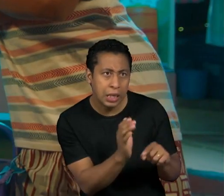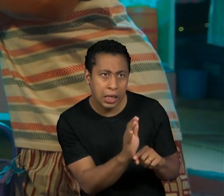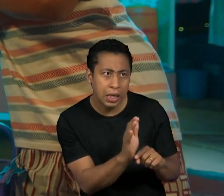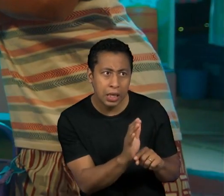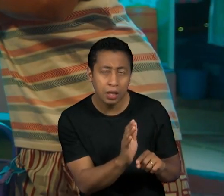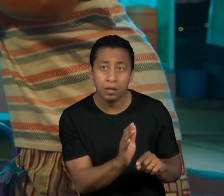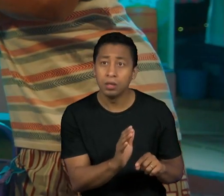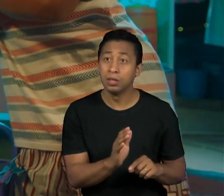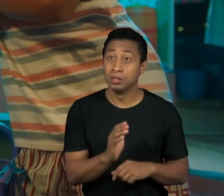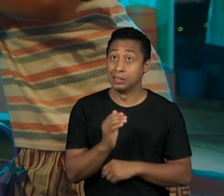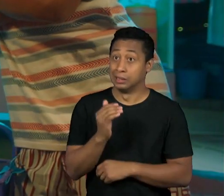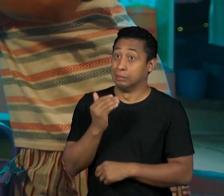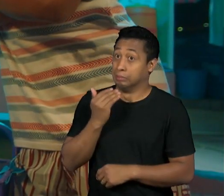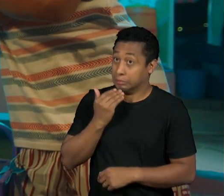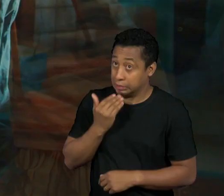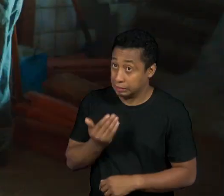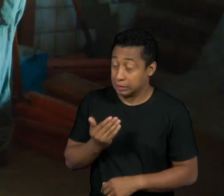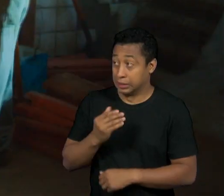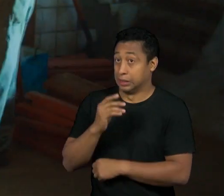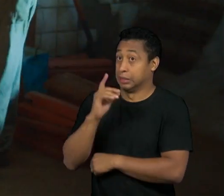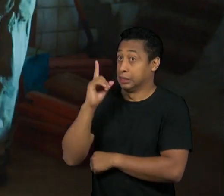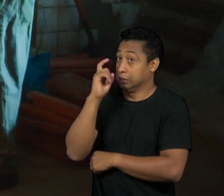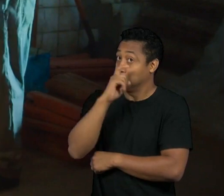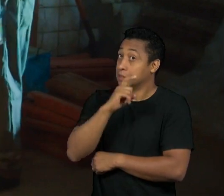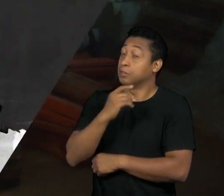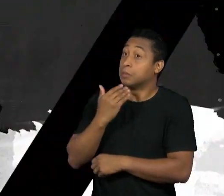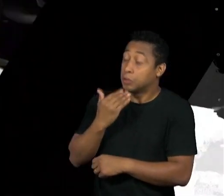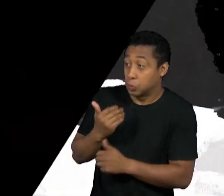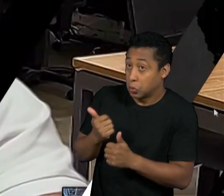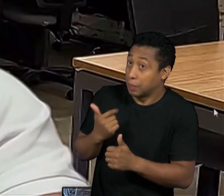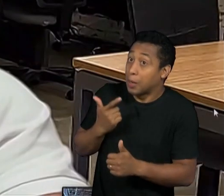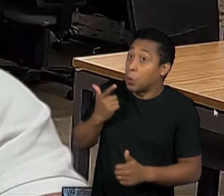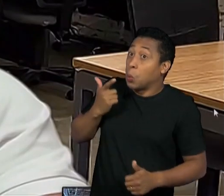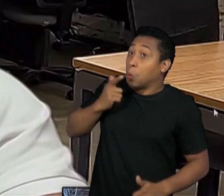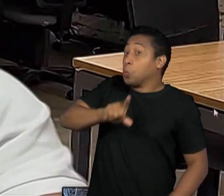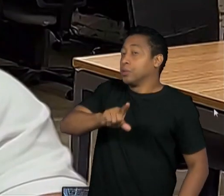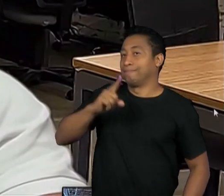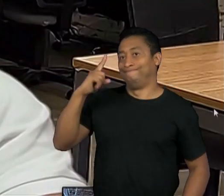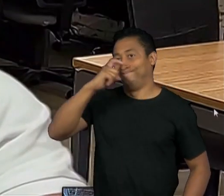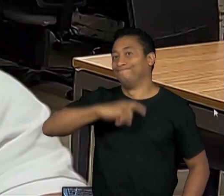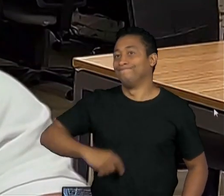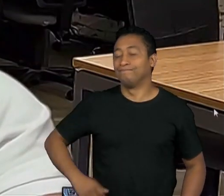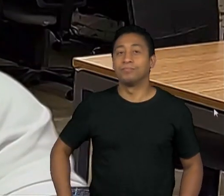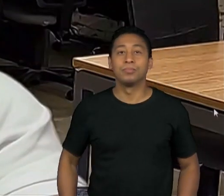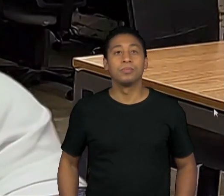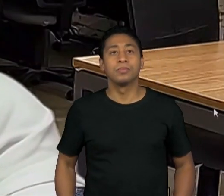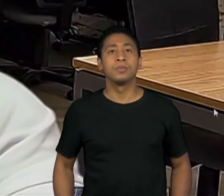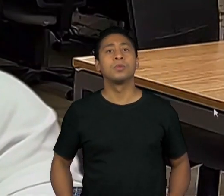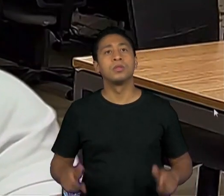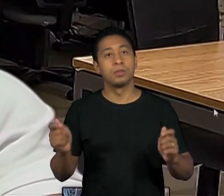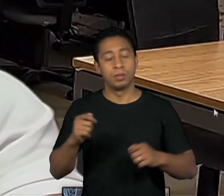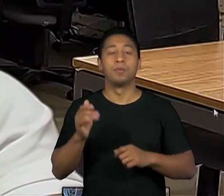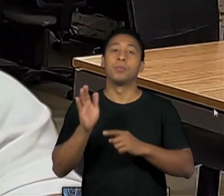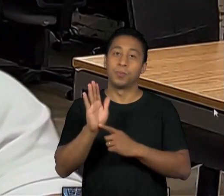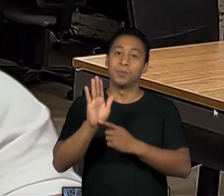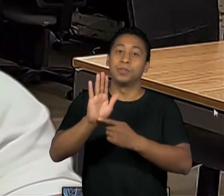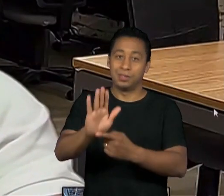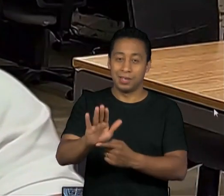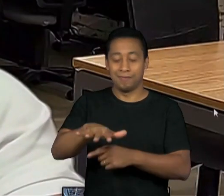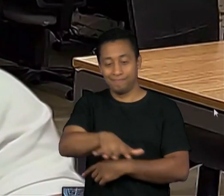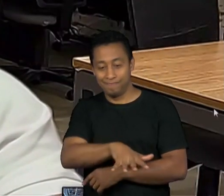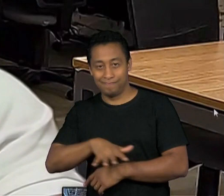pedir era bem diferente de conseguir ajuda. A gente também tem a oportunidade de mostrar uma